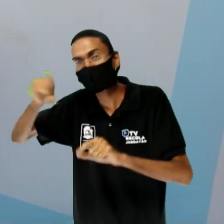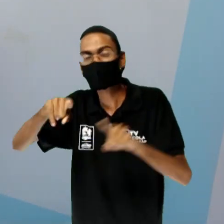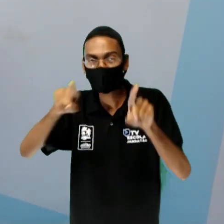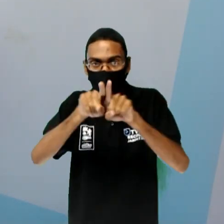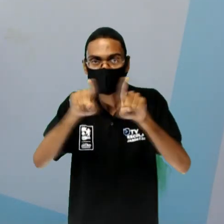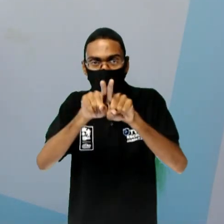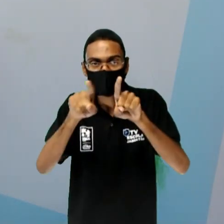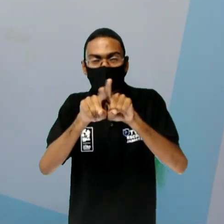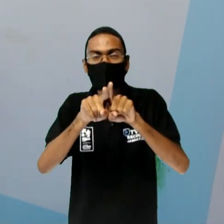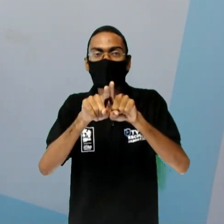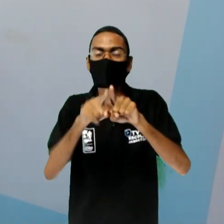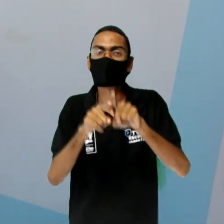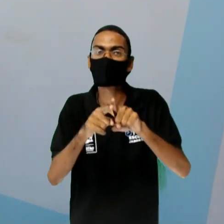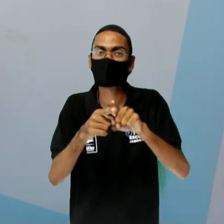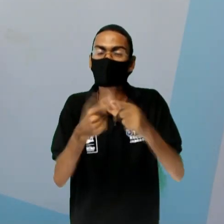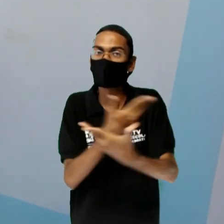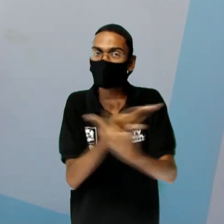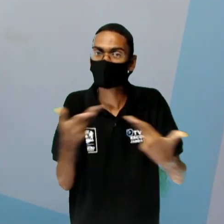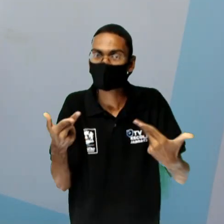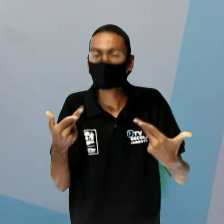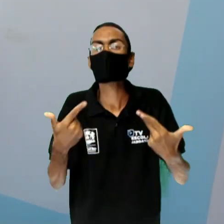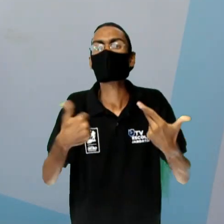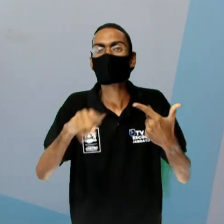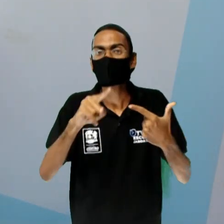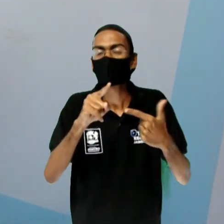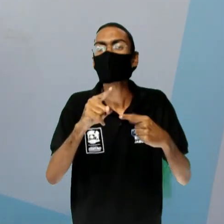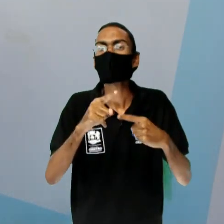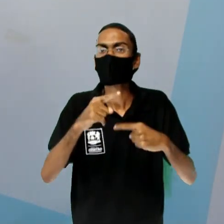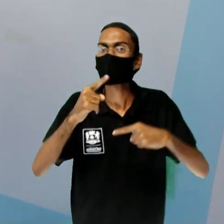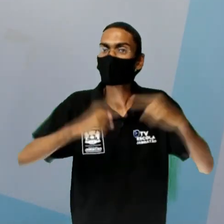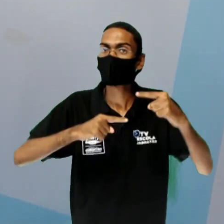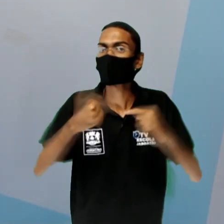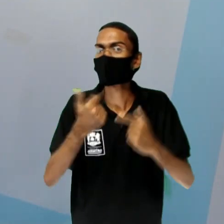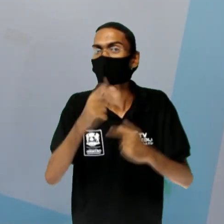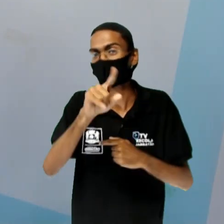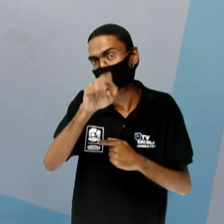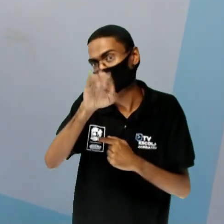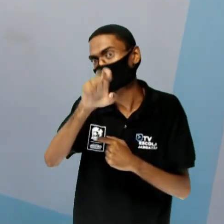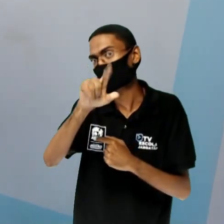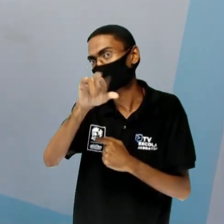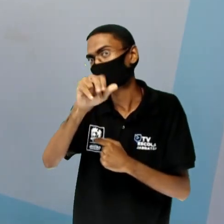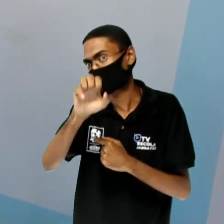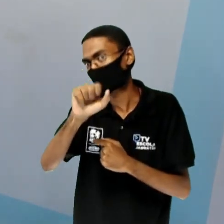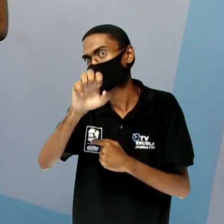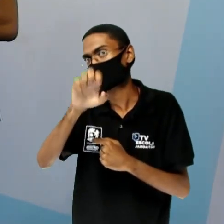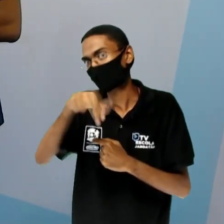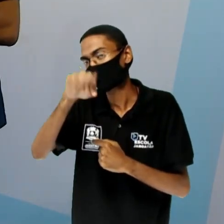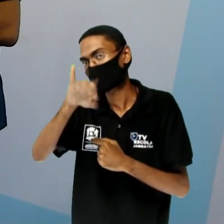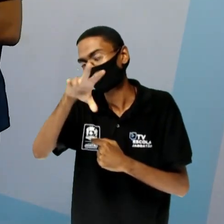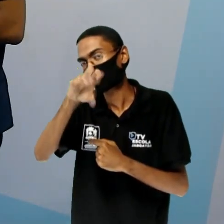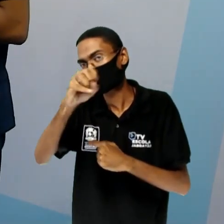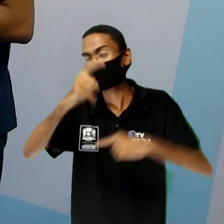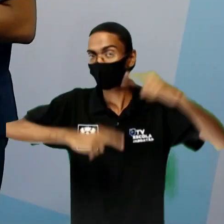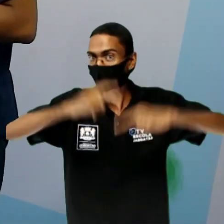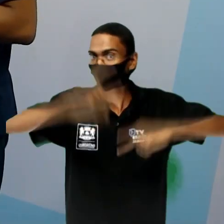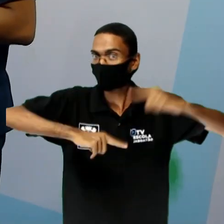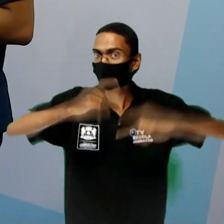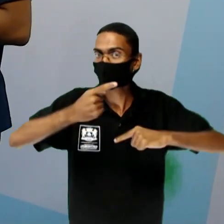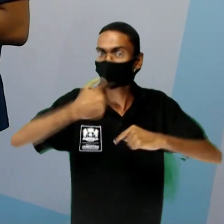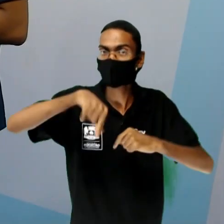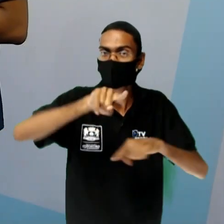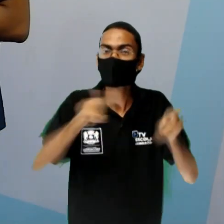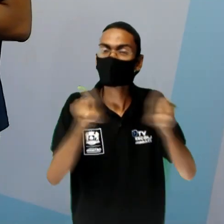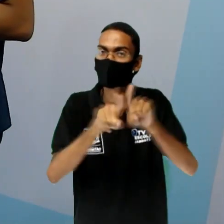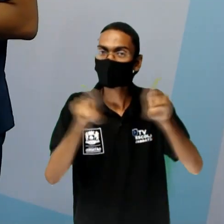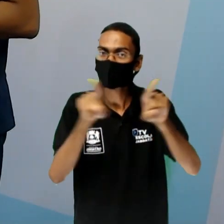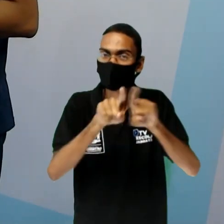também, né, vários outros elementos, né, como, por exemplo, a gente tem, no caso do continente